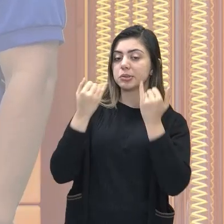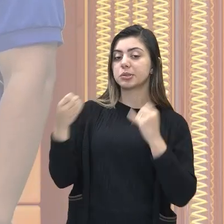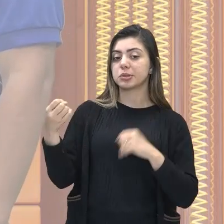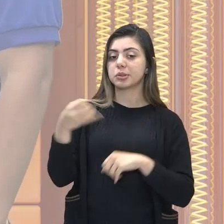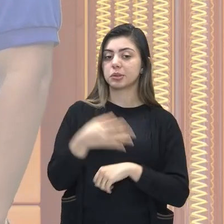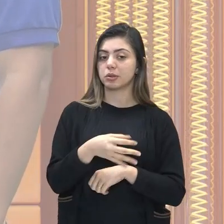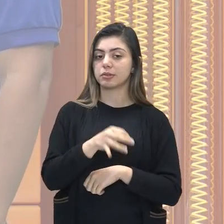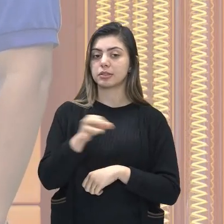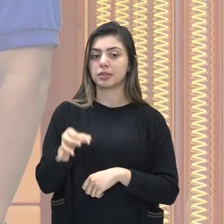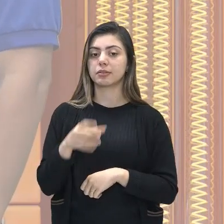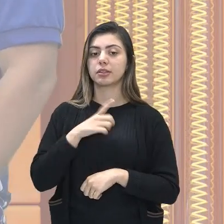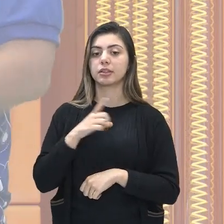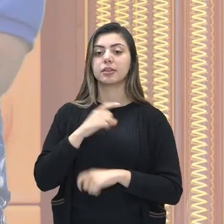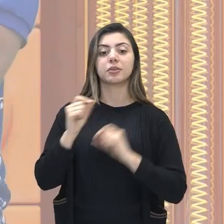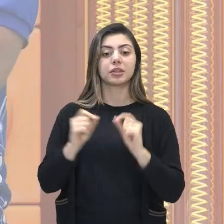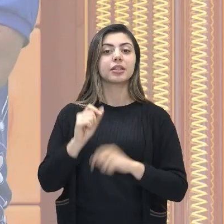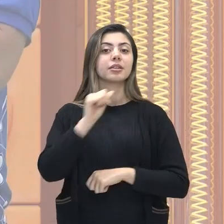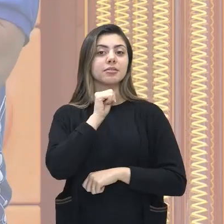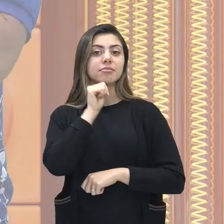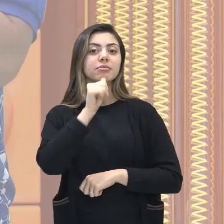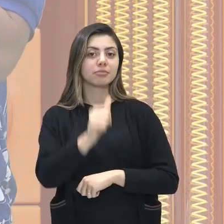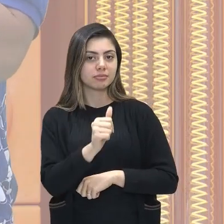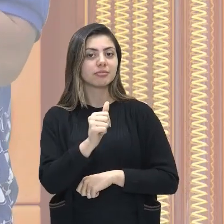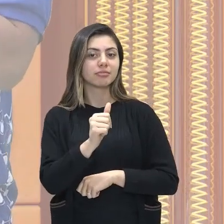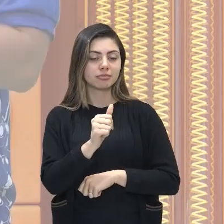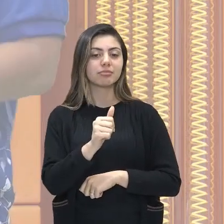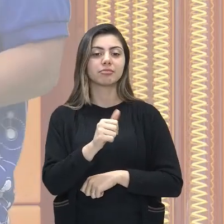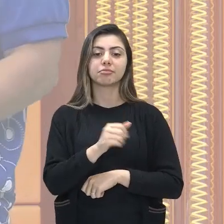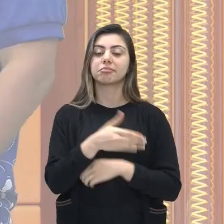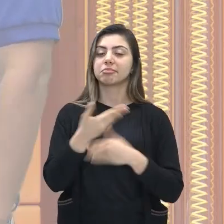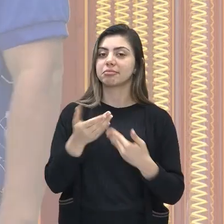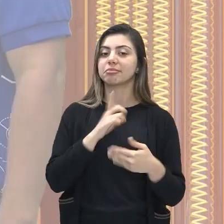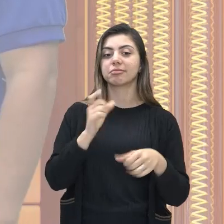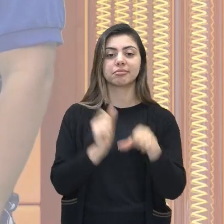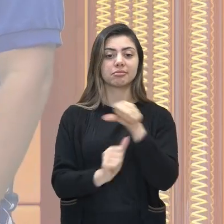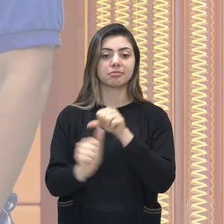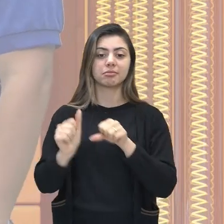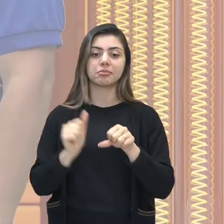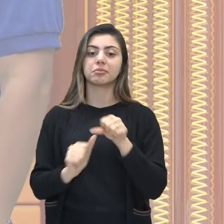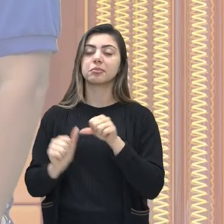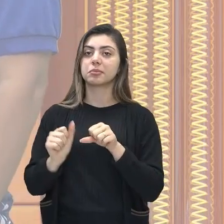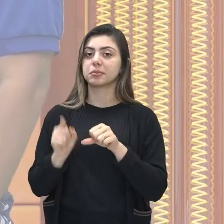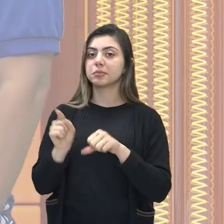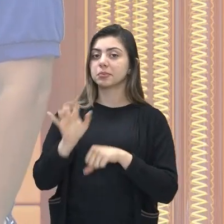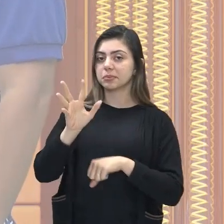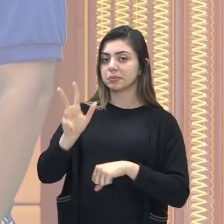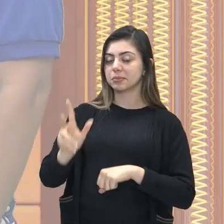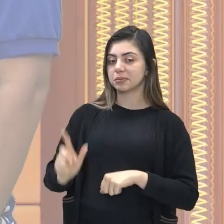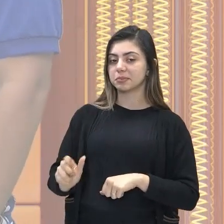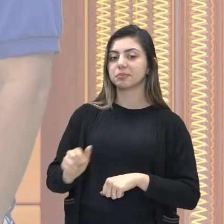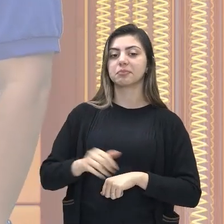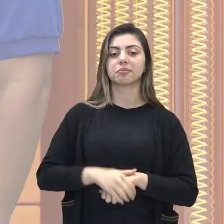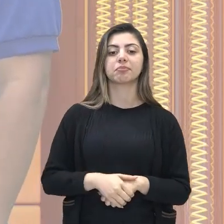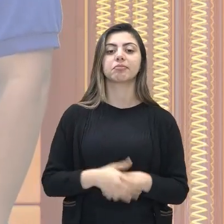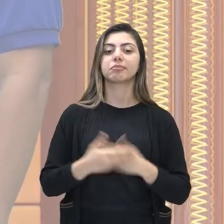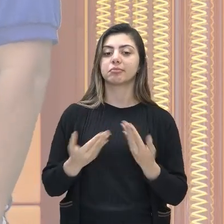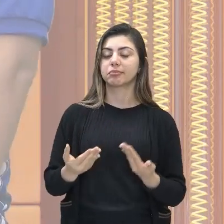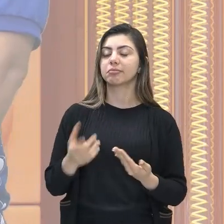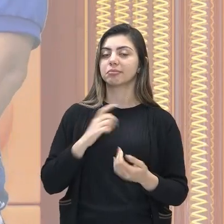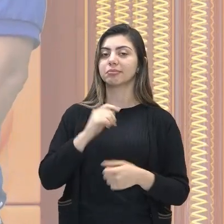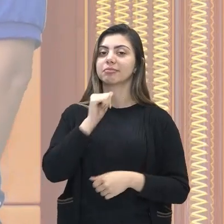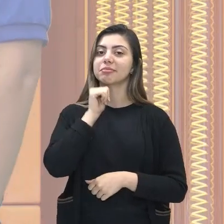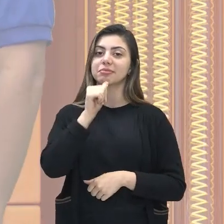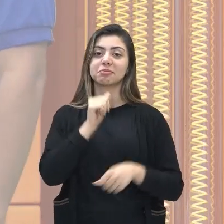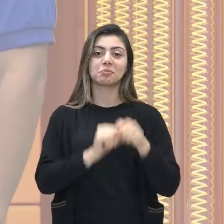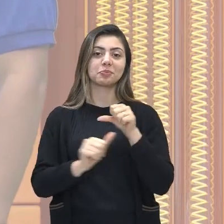né? Sudão e Sudão do Sul foi quando teve uma das últimas modificações no continente africano, foi nessa parte aqui do mundo,